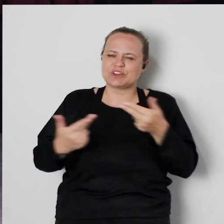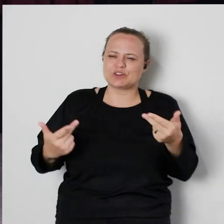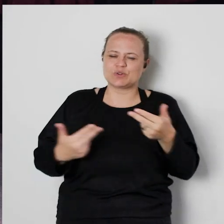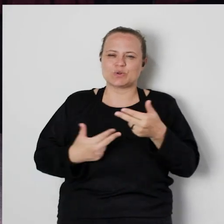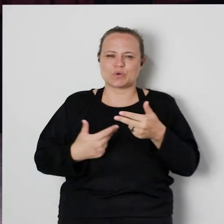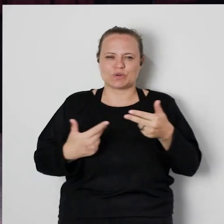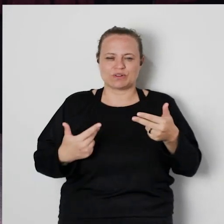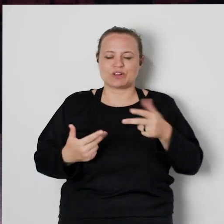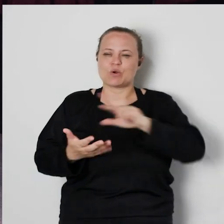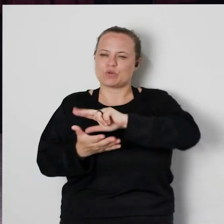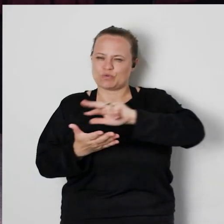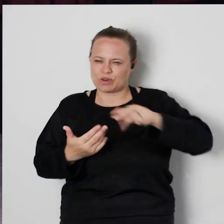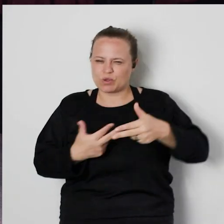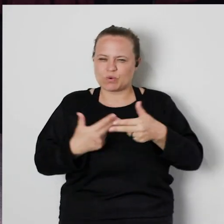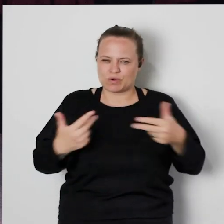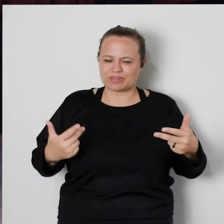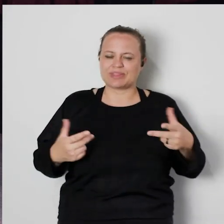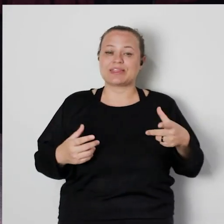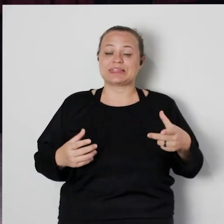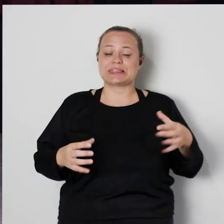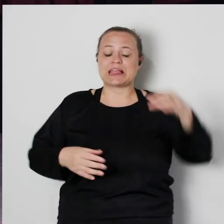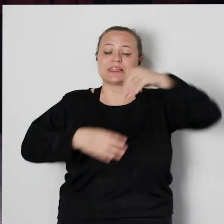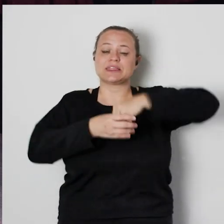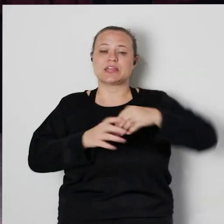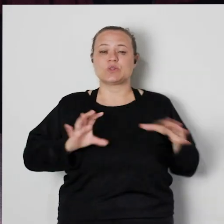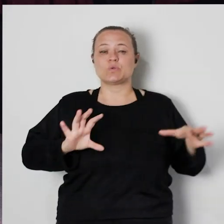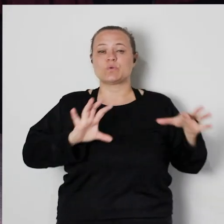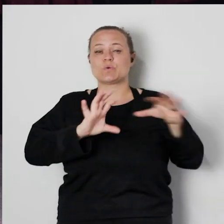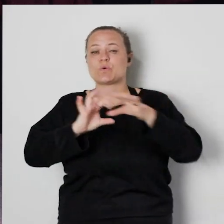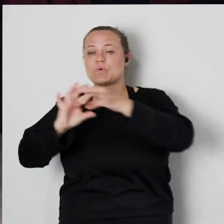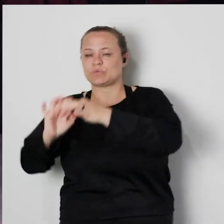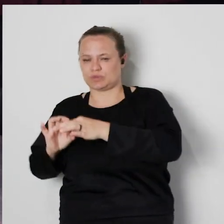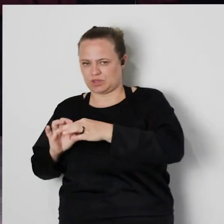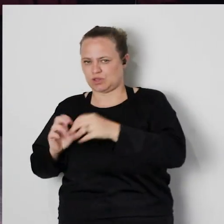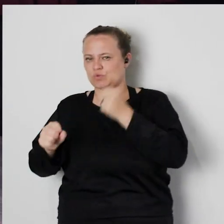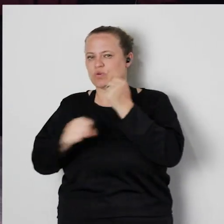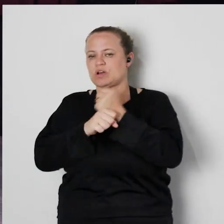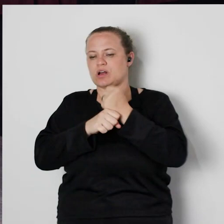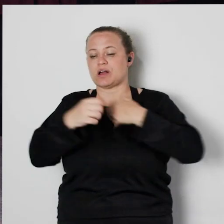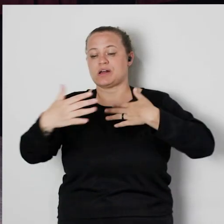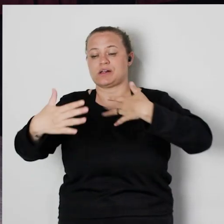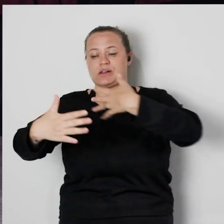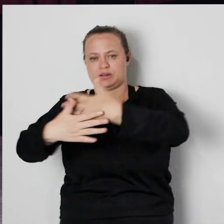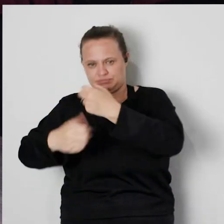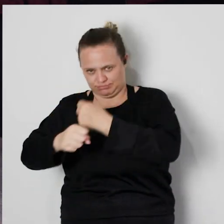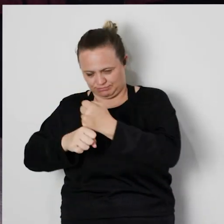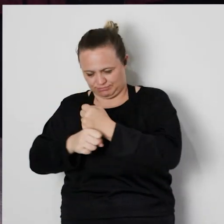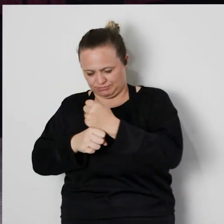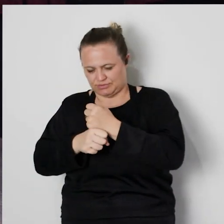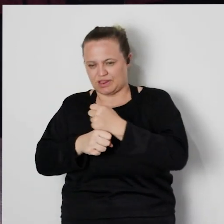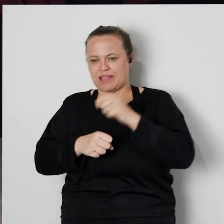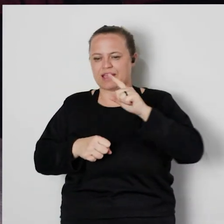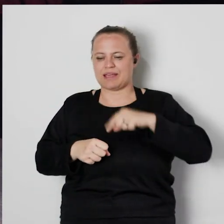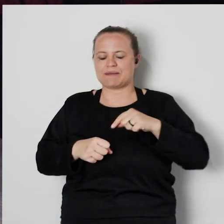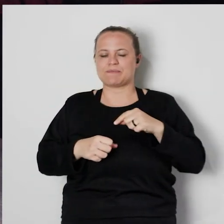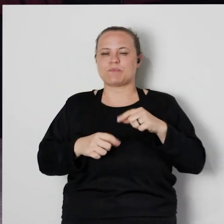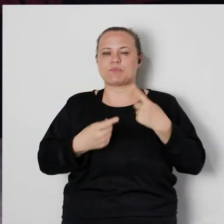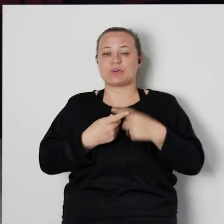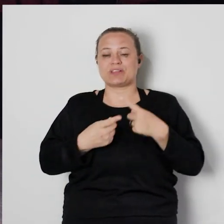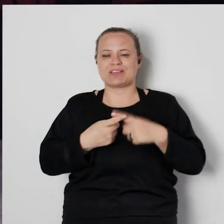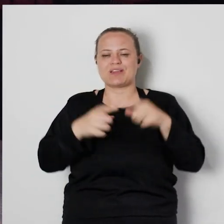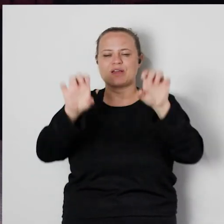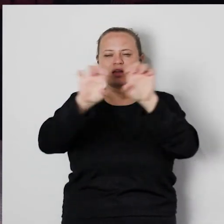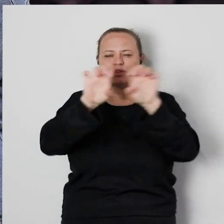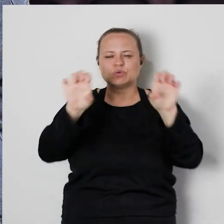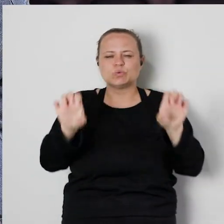Eu diria, porque falasse várias coisas que estão dentro desse contexto que os